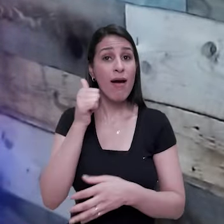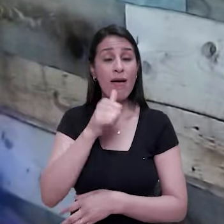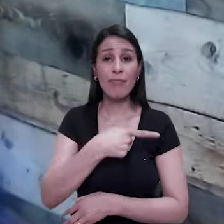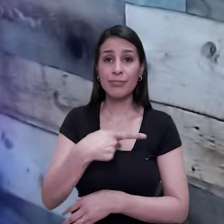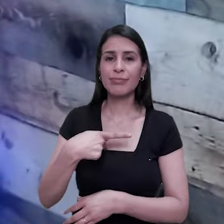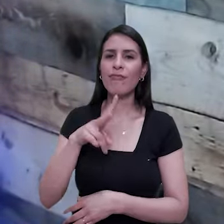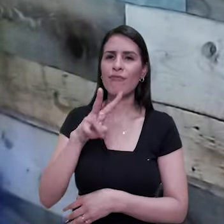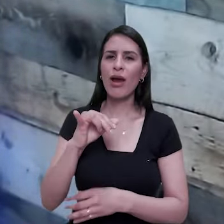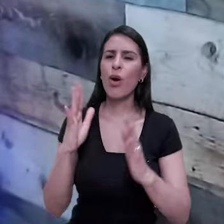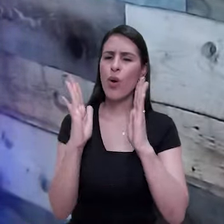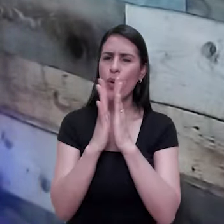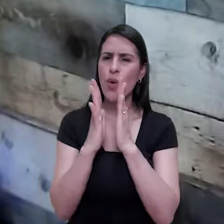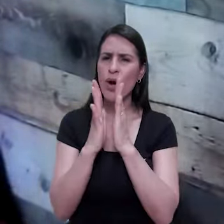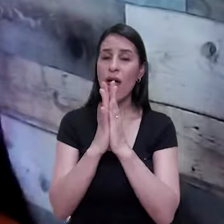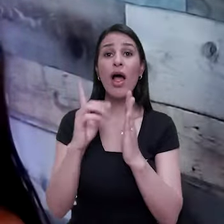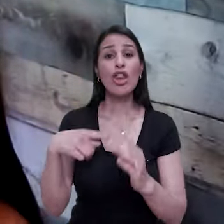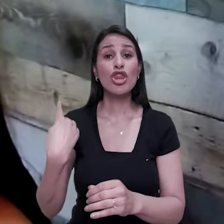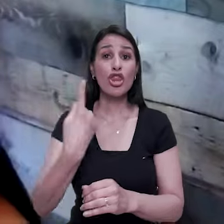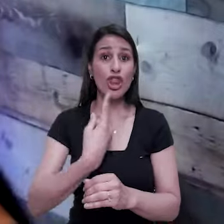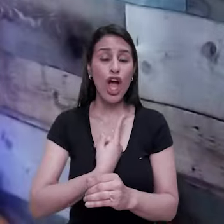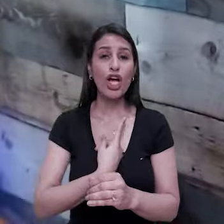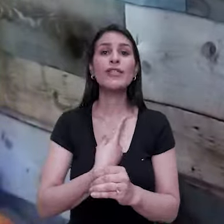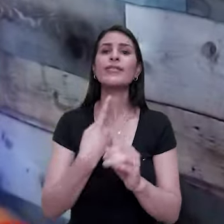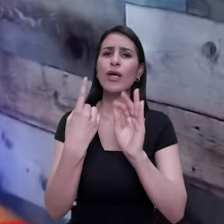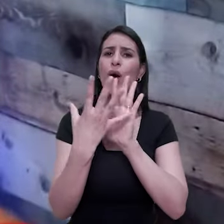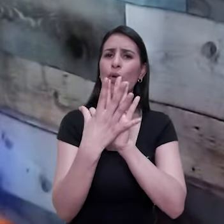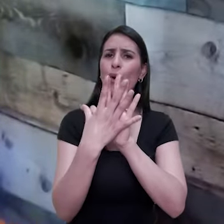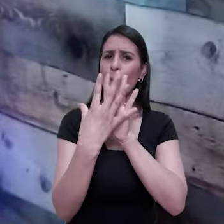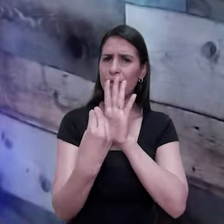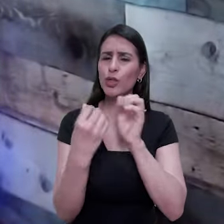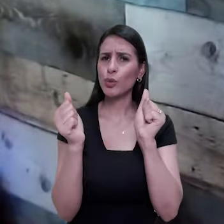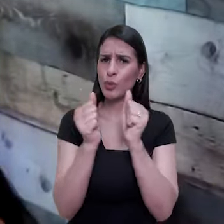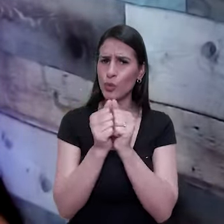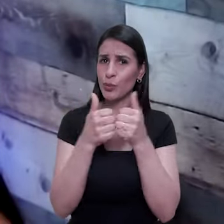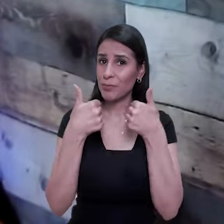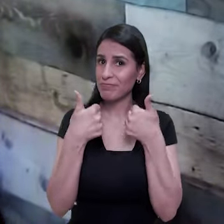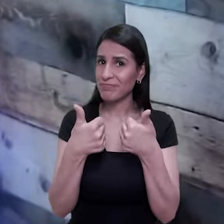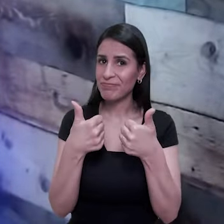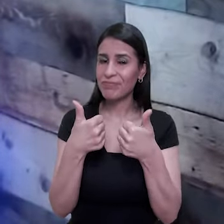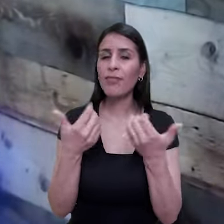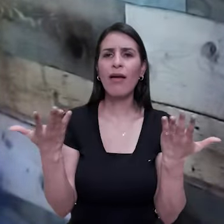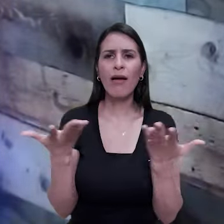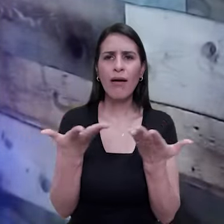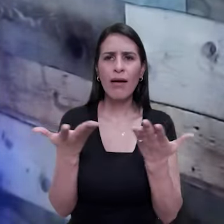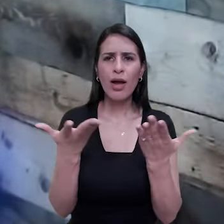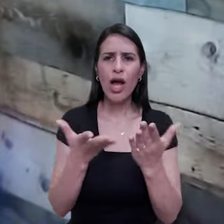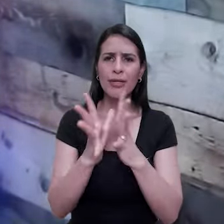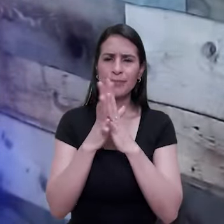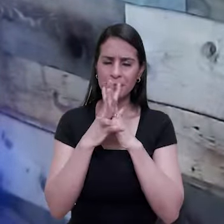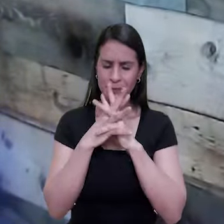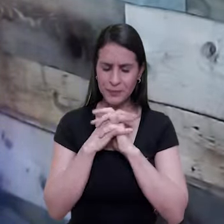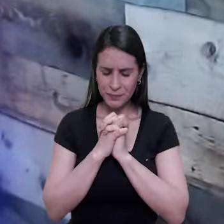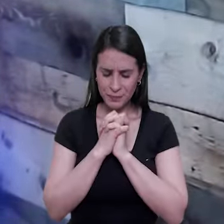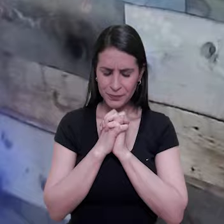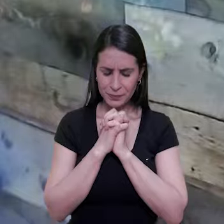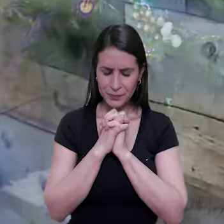oração e nós vamos repetir junto comigo, tá bom? Vamos cruzar os nossos dedos e